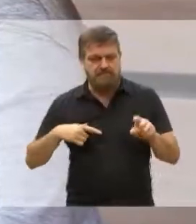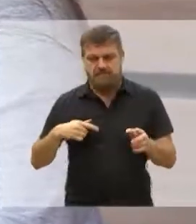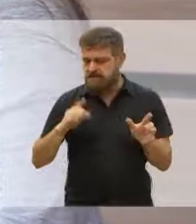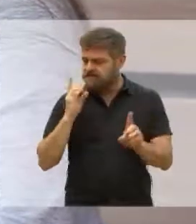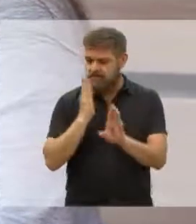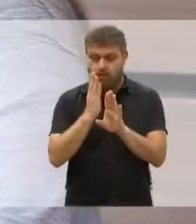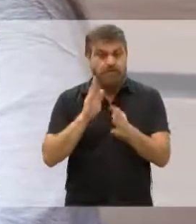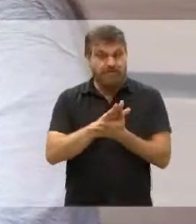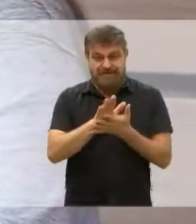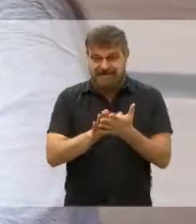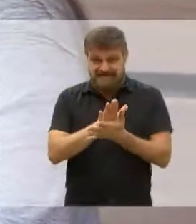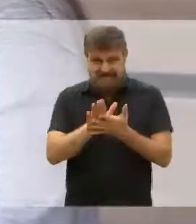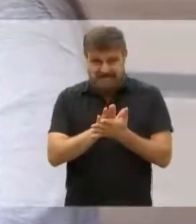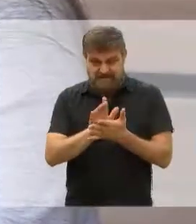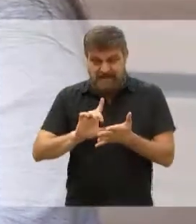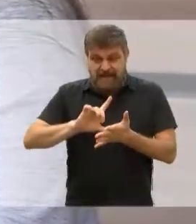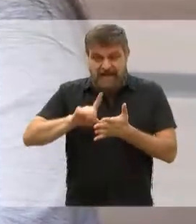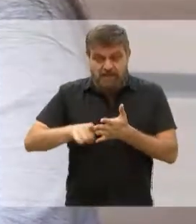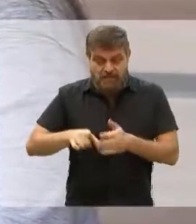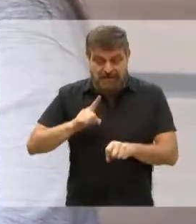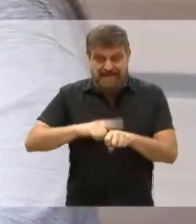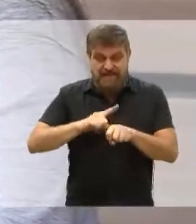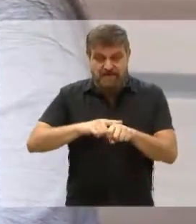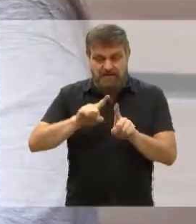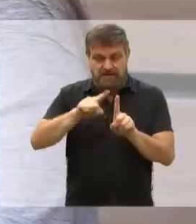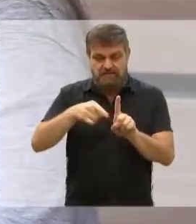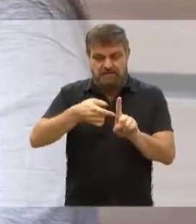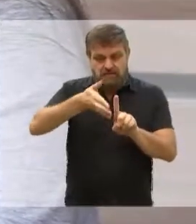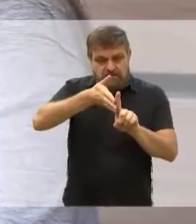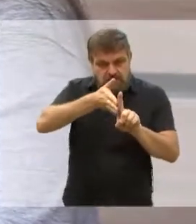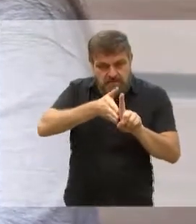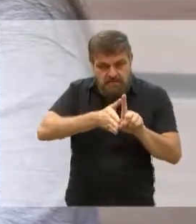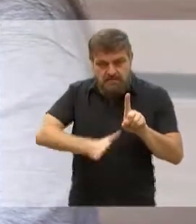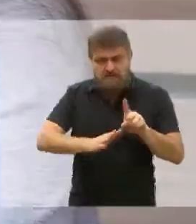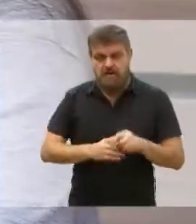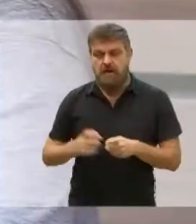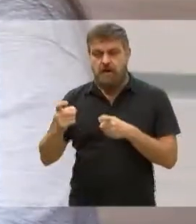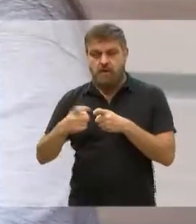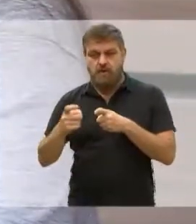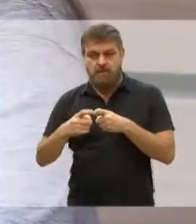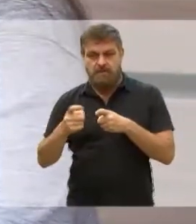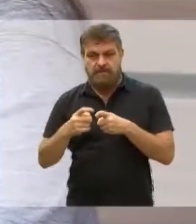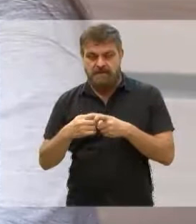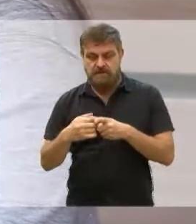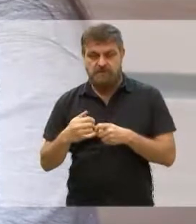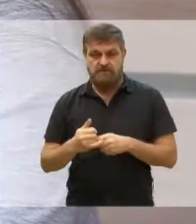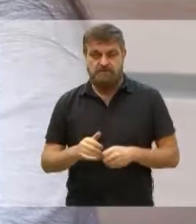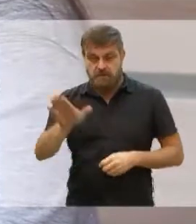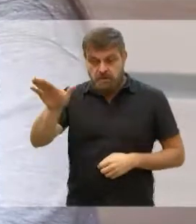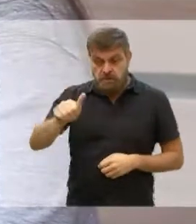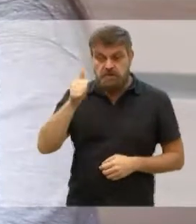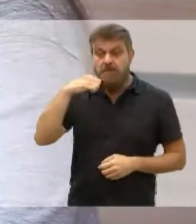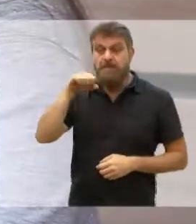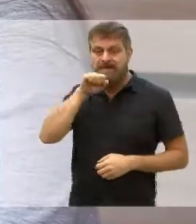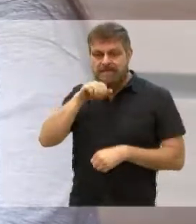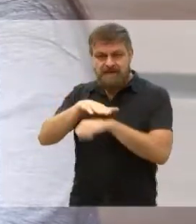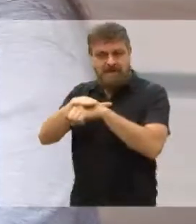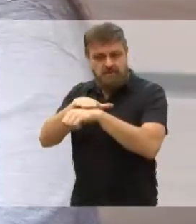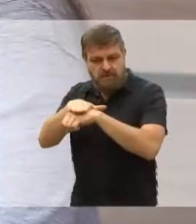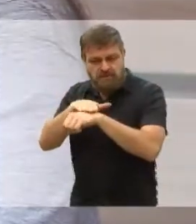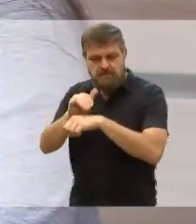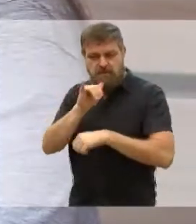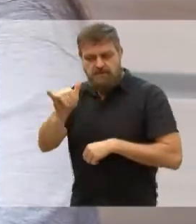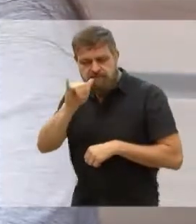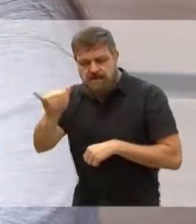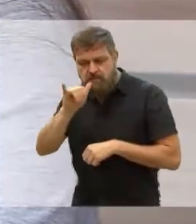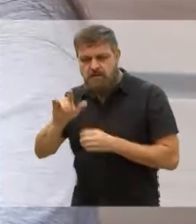não apontaram a síndrome. Eu soube mesmo no nascimento, o médico optou por dar notícia para minha mãe